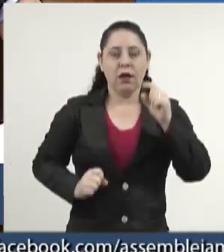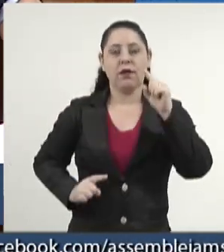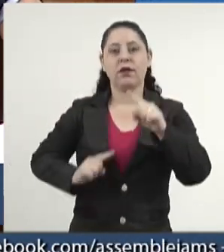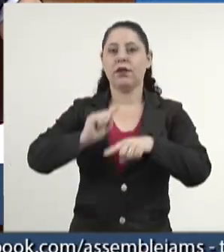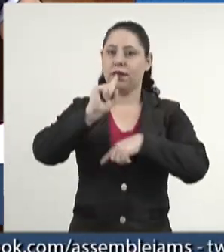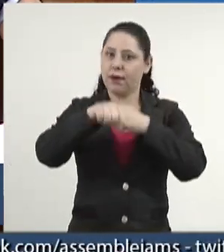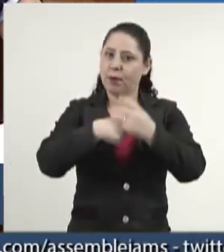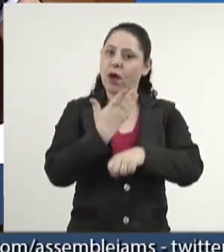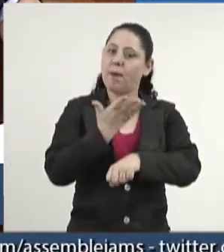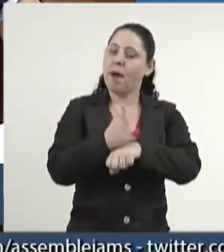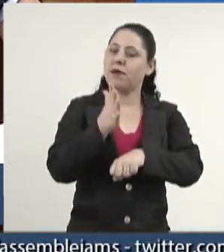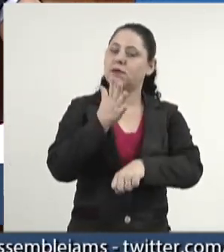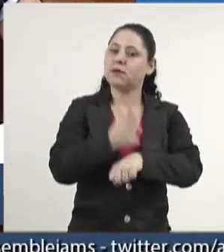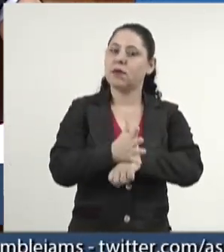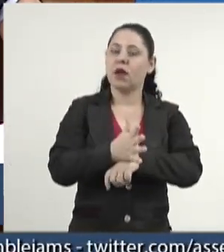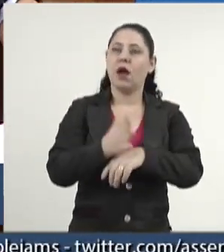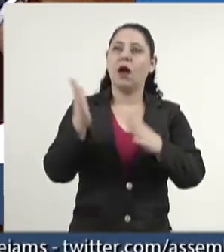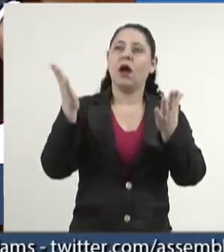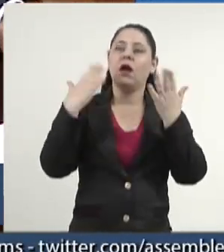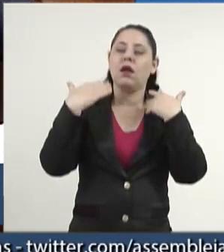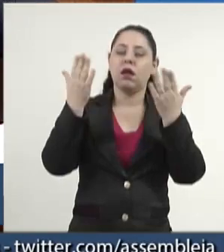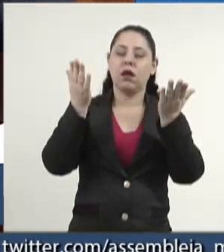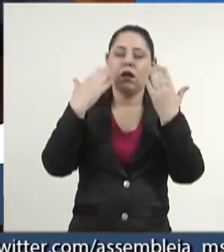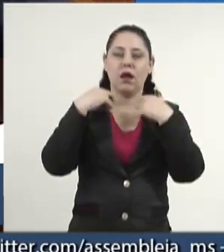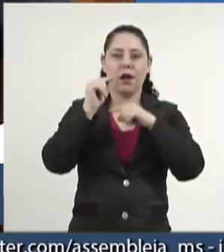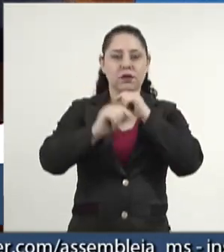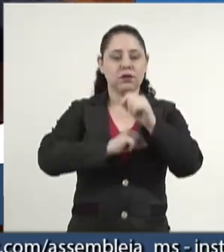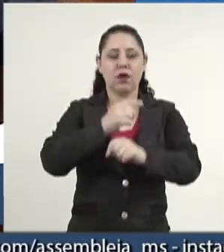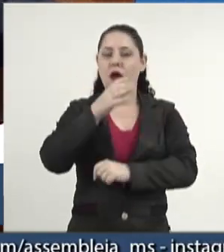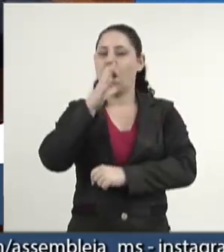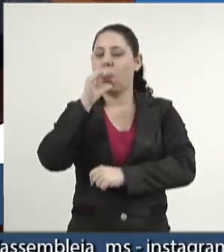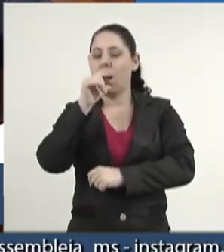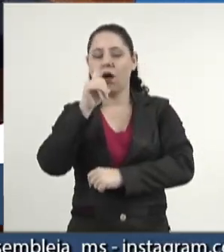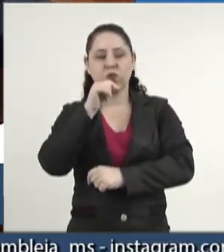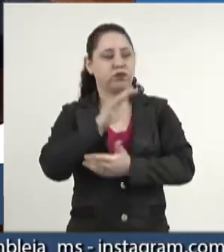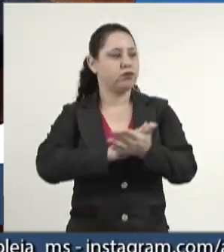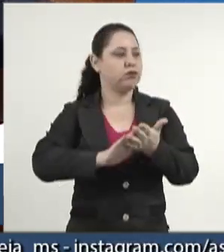de submeter a um calor excessivo como esse sem tomar água.